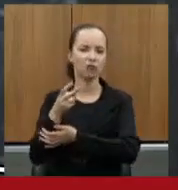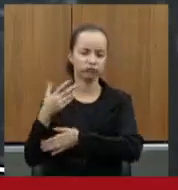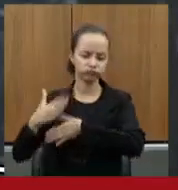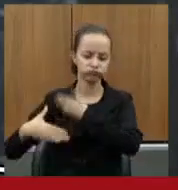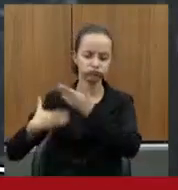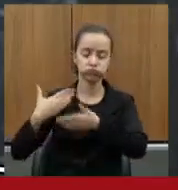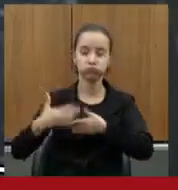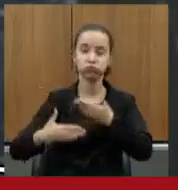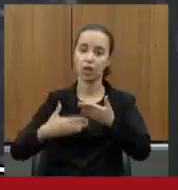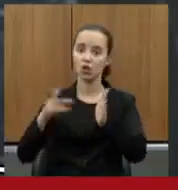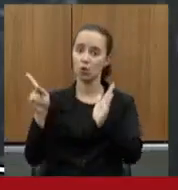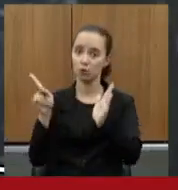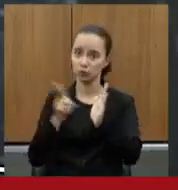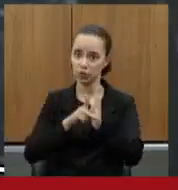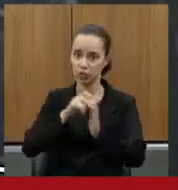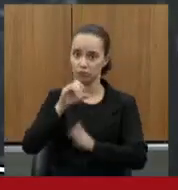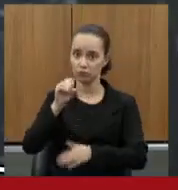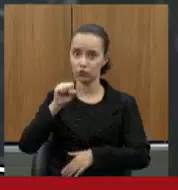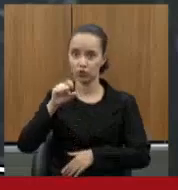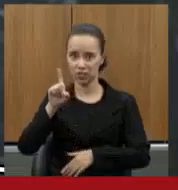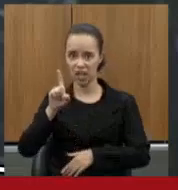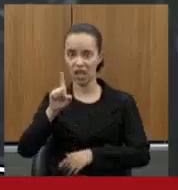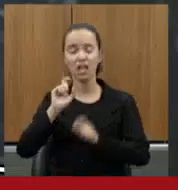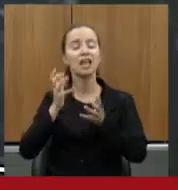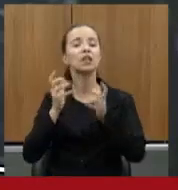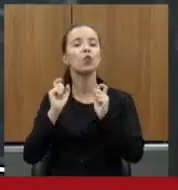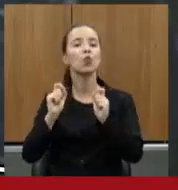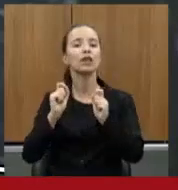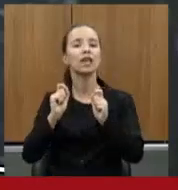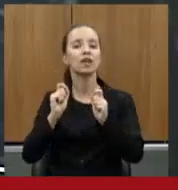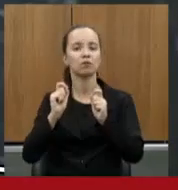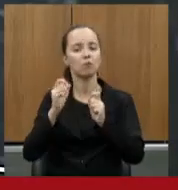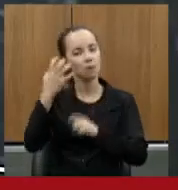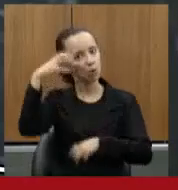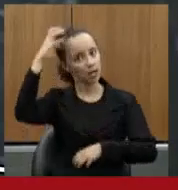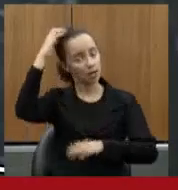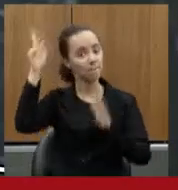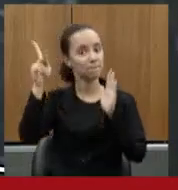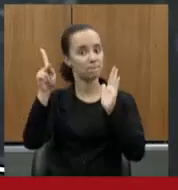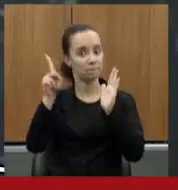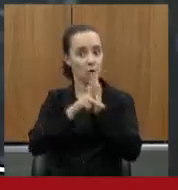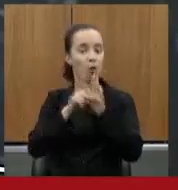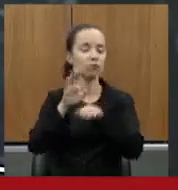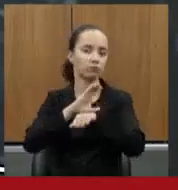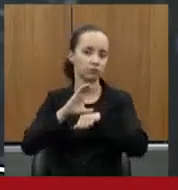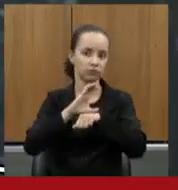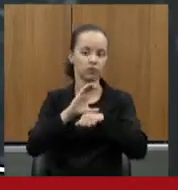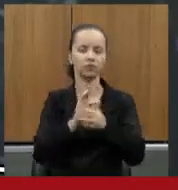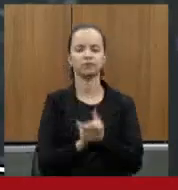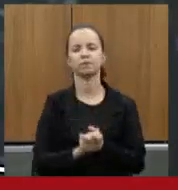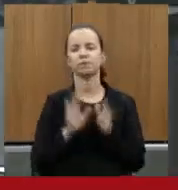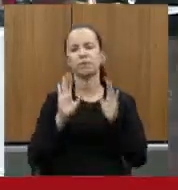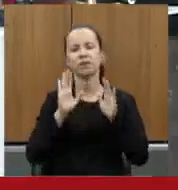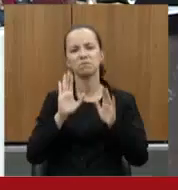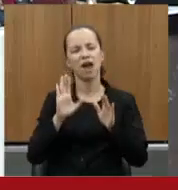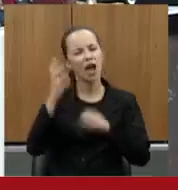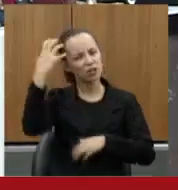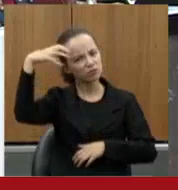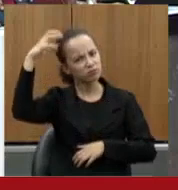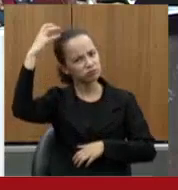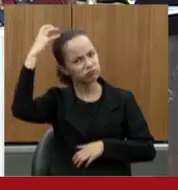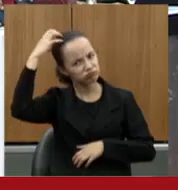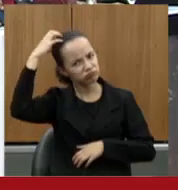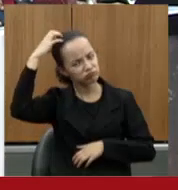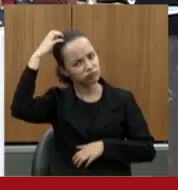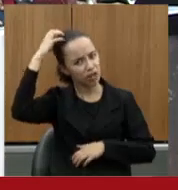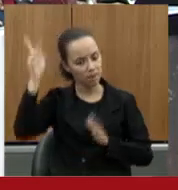de Bonifácio, defendido por Antônio Carlos, uma monarquia constitucional. Mas o imperador queria uma Constituição, mas não era